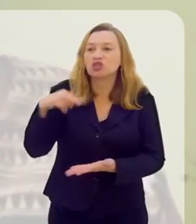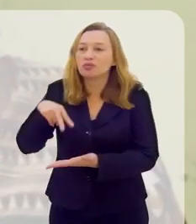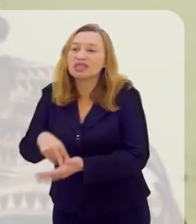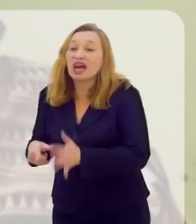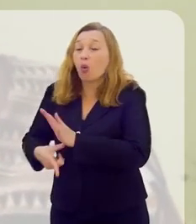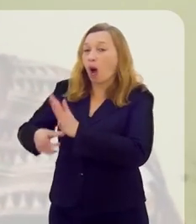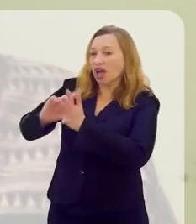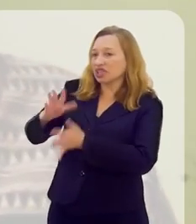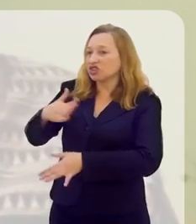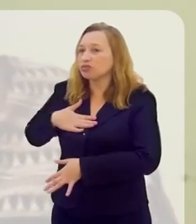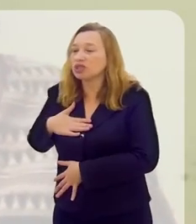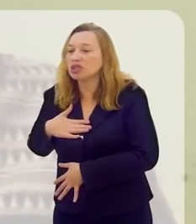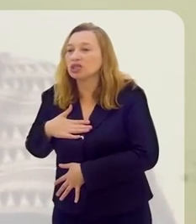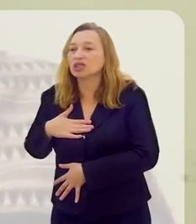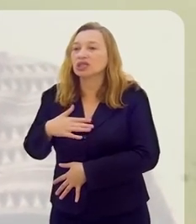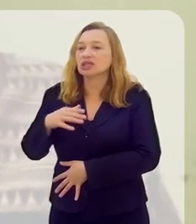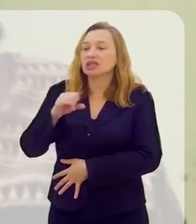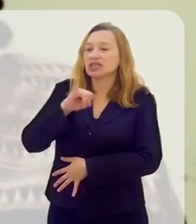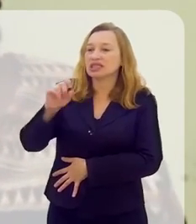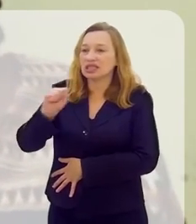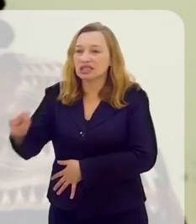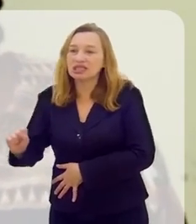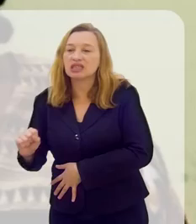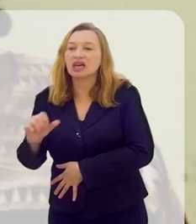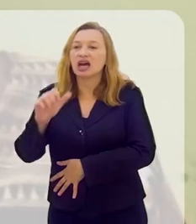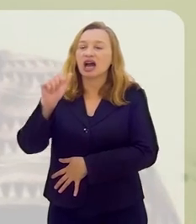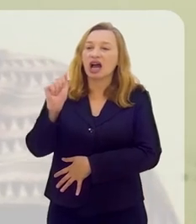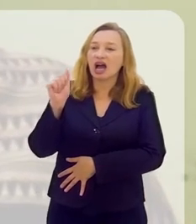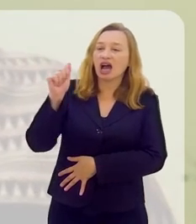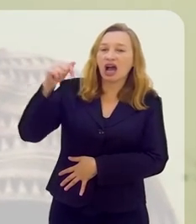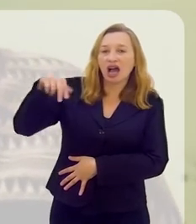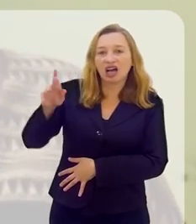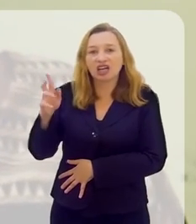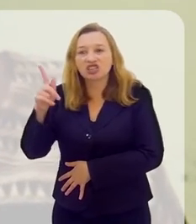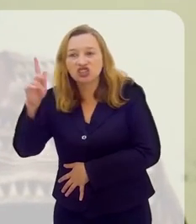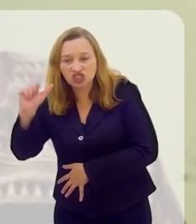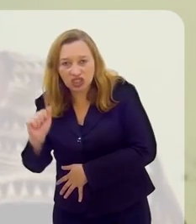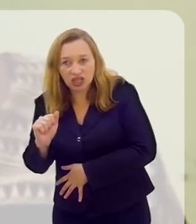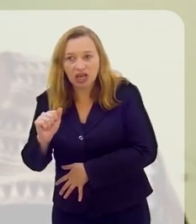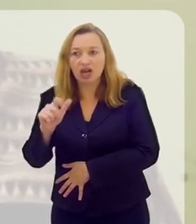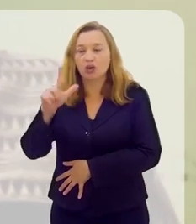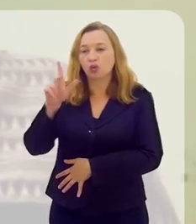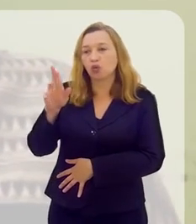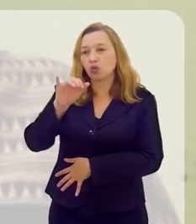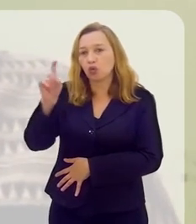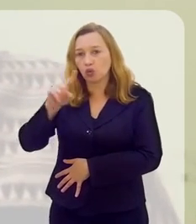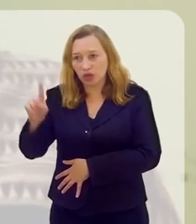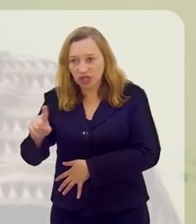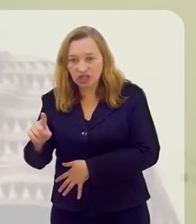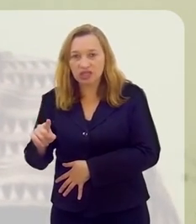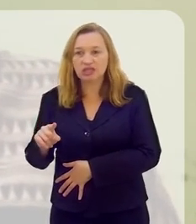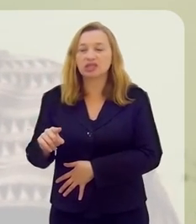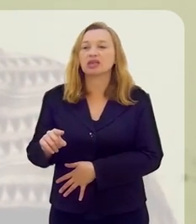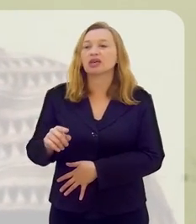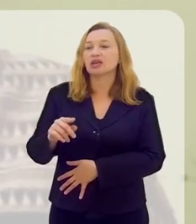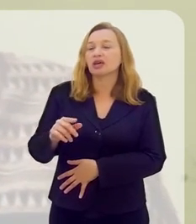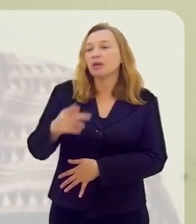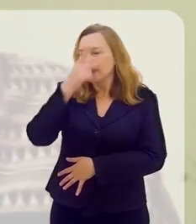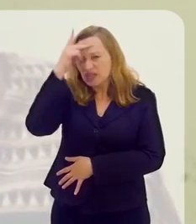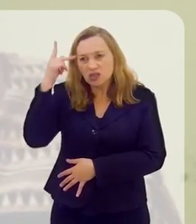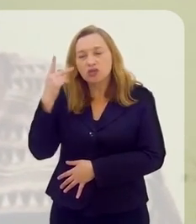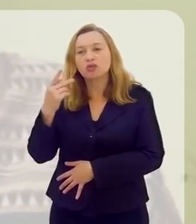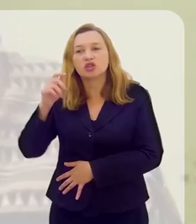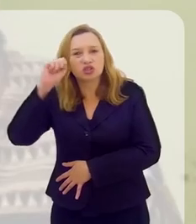que pisaram antes de mim, o Isaac Silva, a Ângela Brito, né, o Luiz do Apartamento 03, que foram pessoas